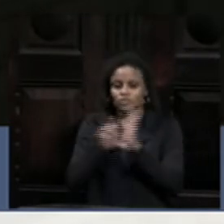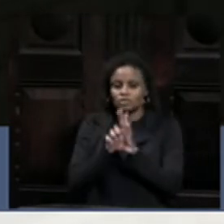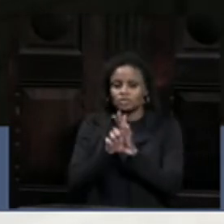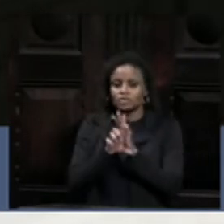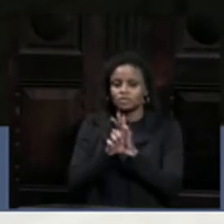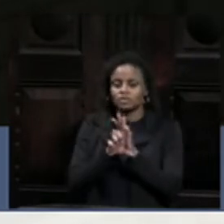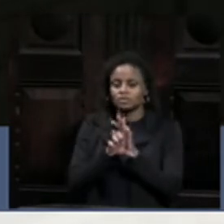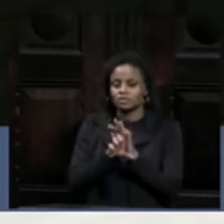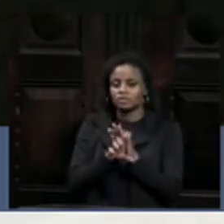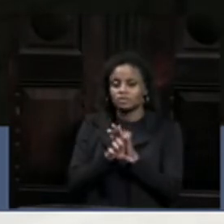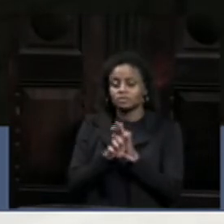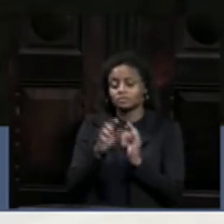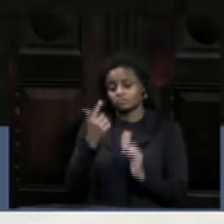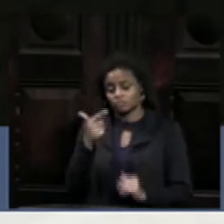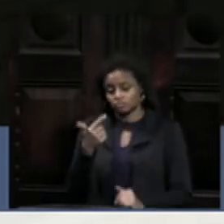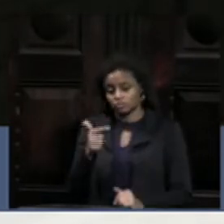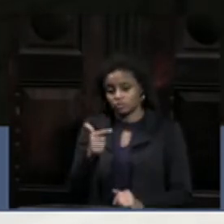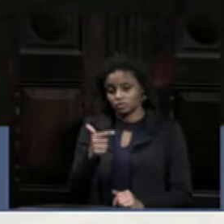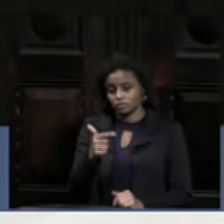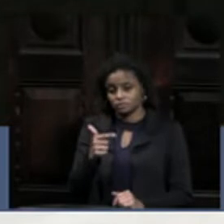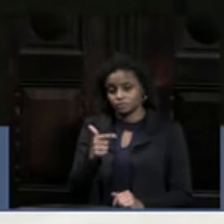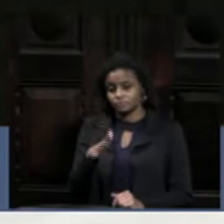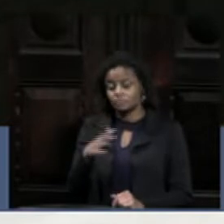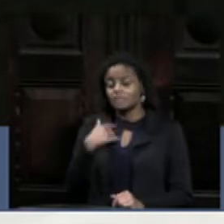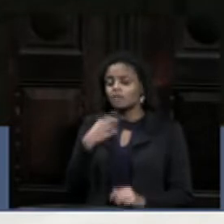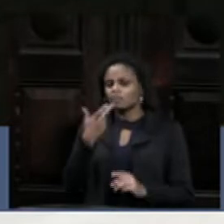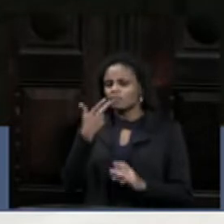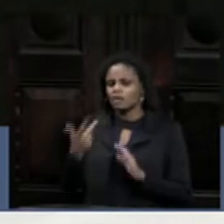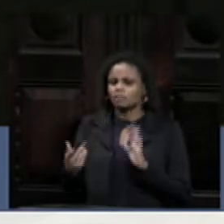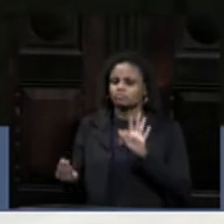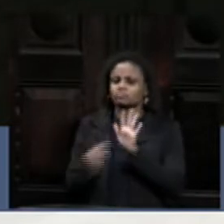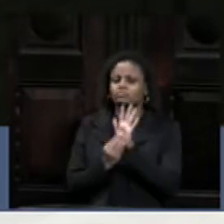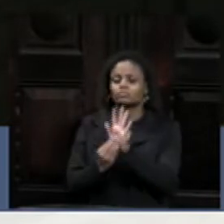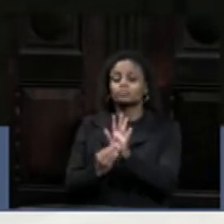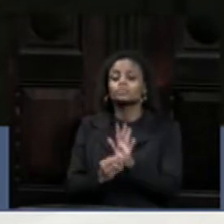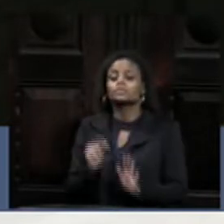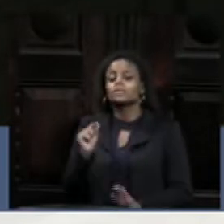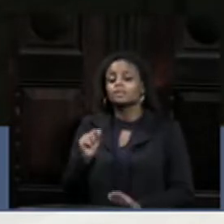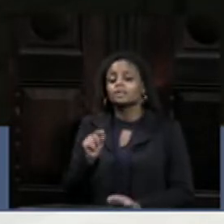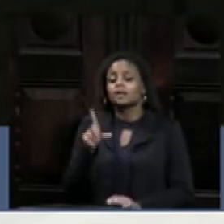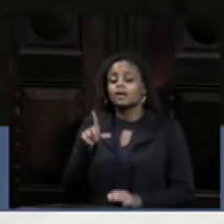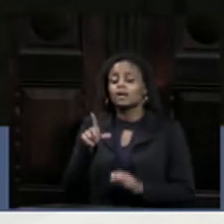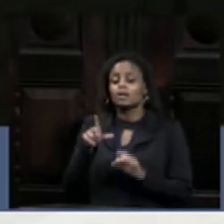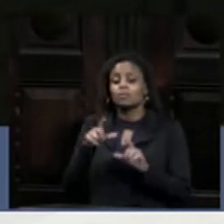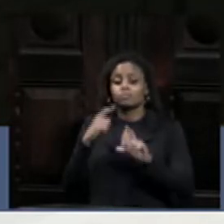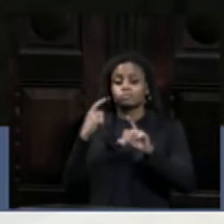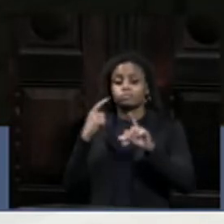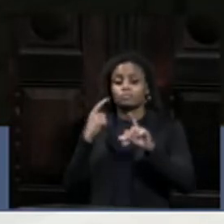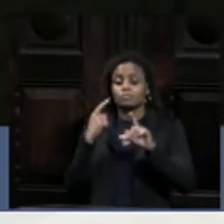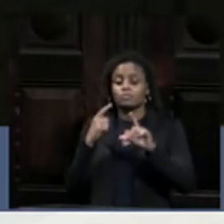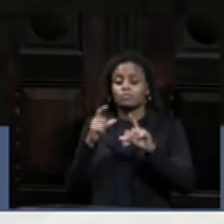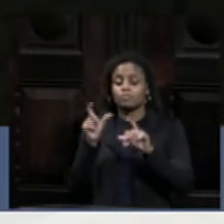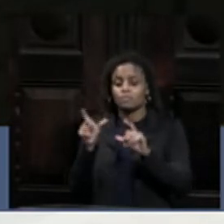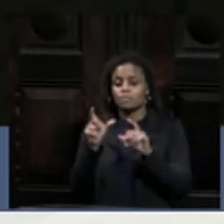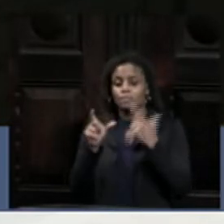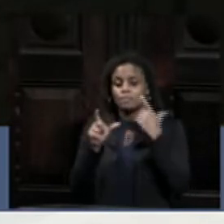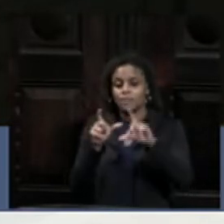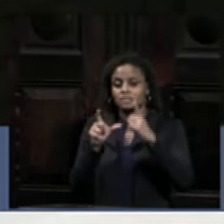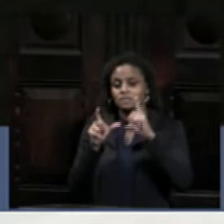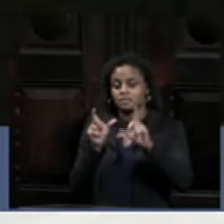relação ao passe livre para os estudantes do ensino superior, público e o